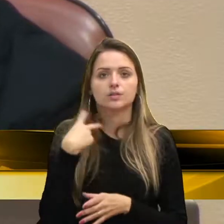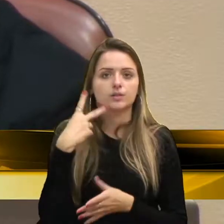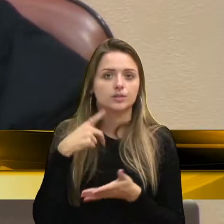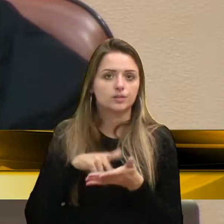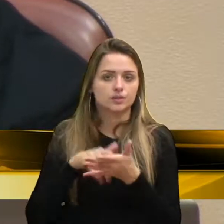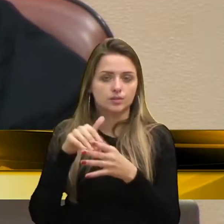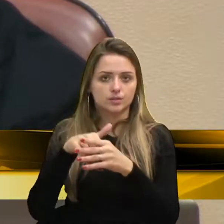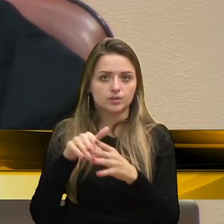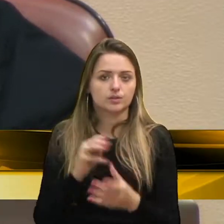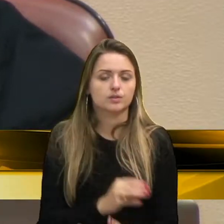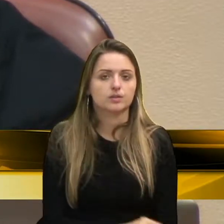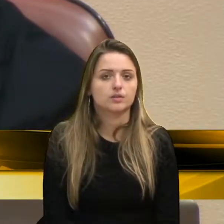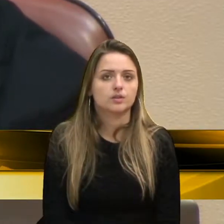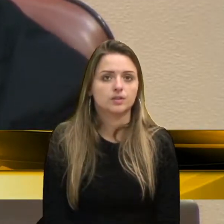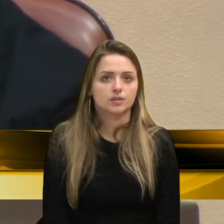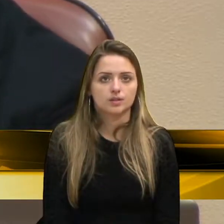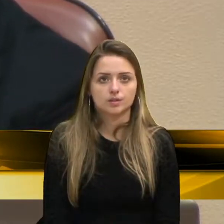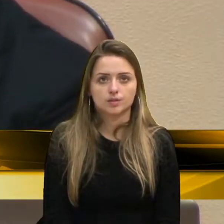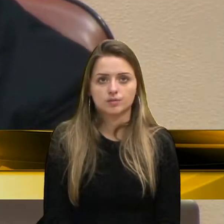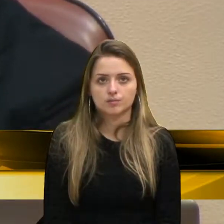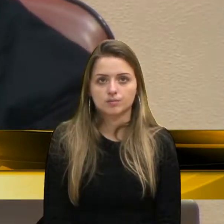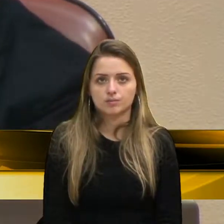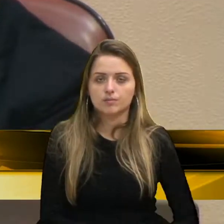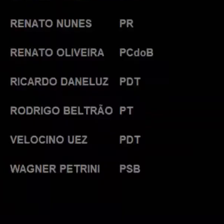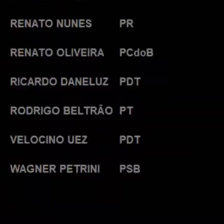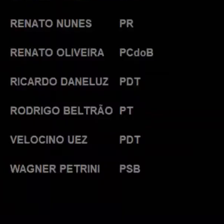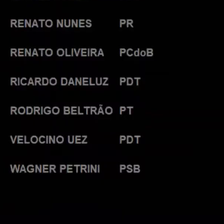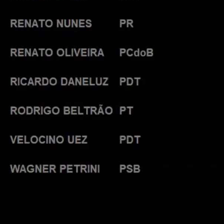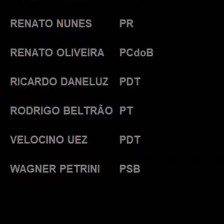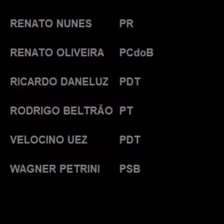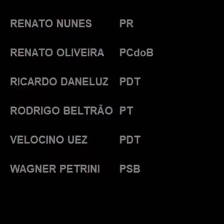Solicito aos vereadores que registrem seus votos.